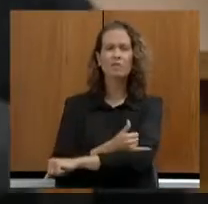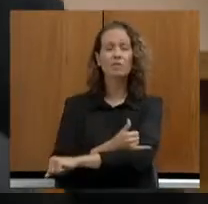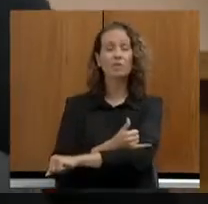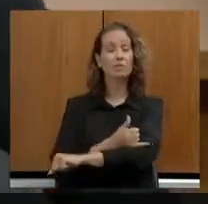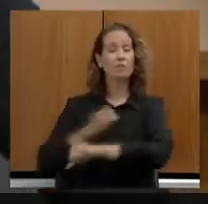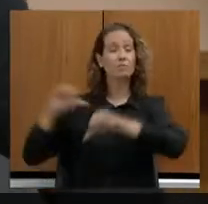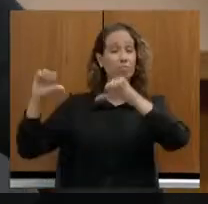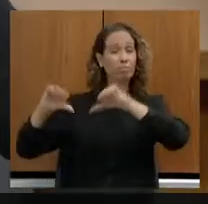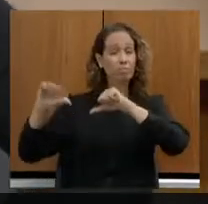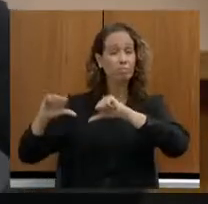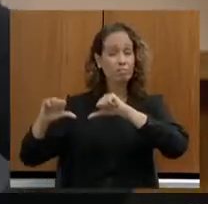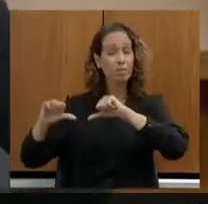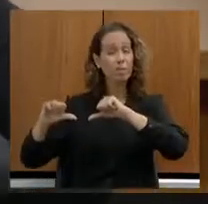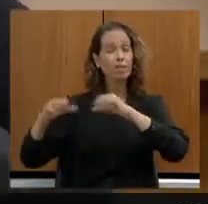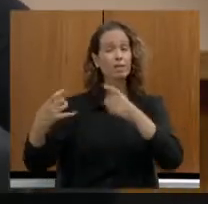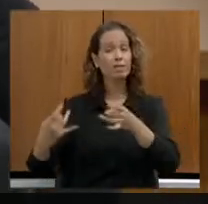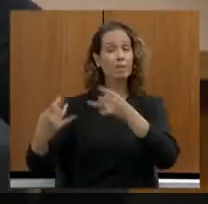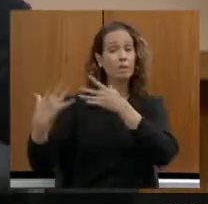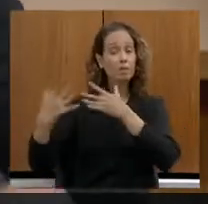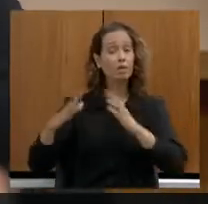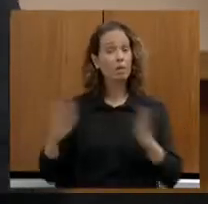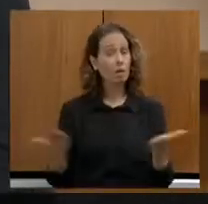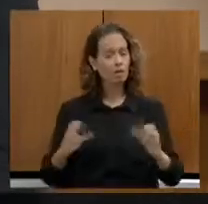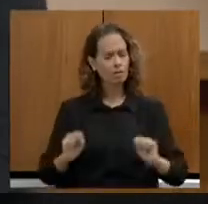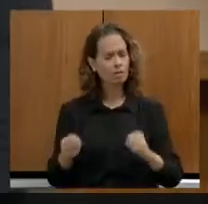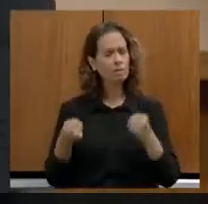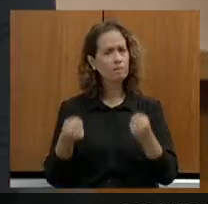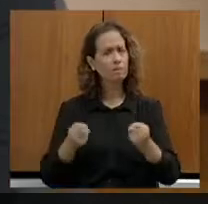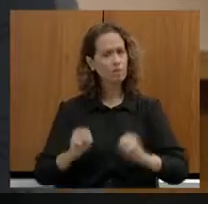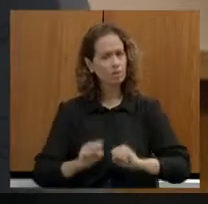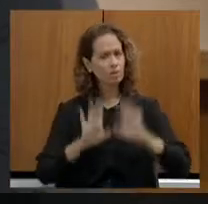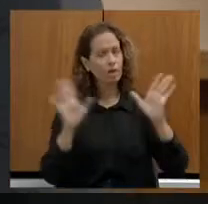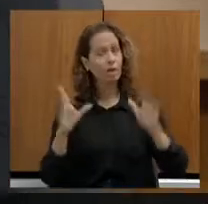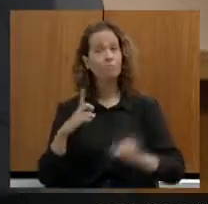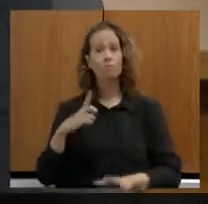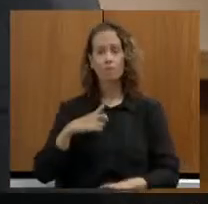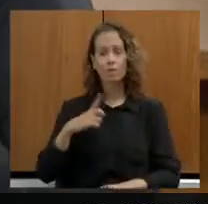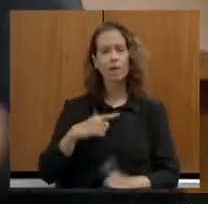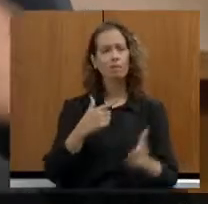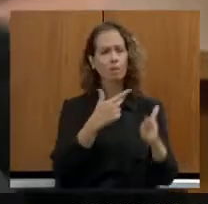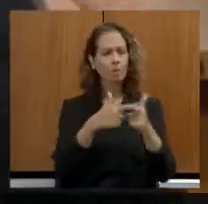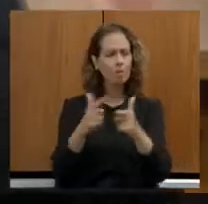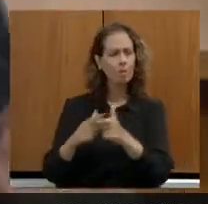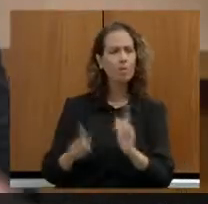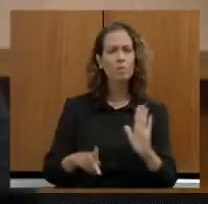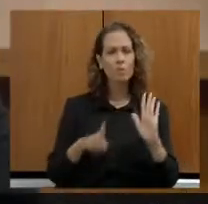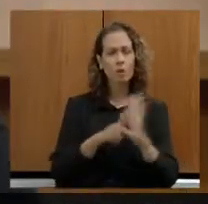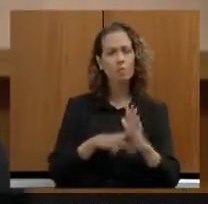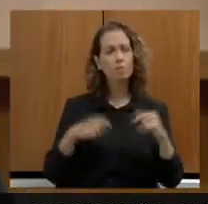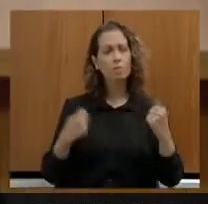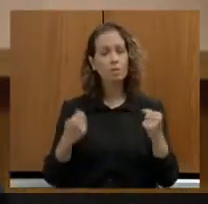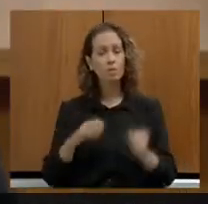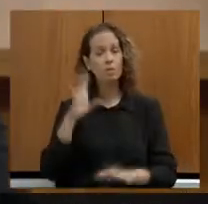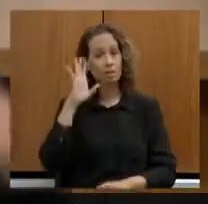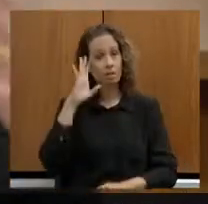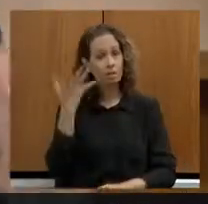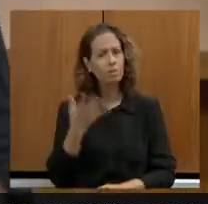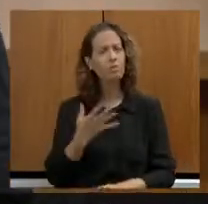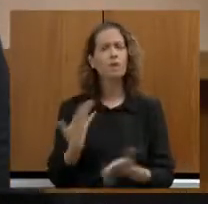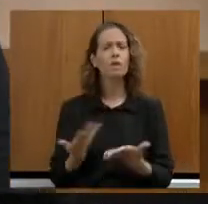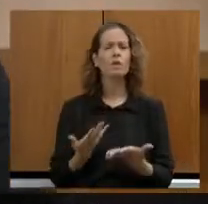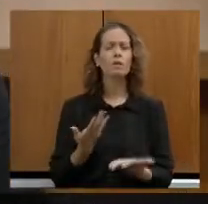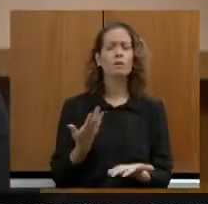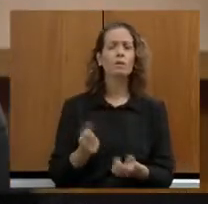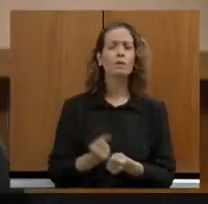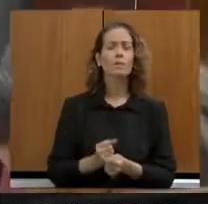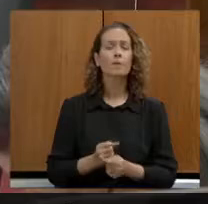dramático né estamos aí com esse shows claro que ainda há situações específicas que a gente vem correndo muito para conseguir solucionar a situação